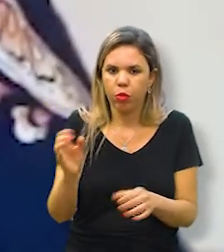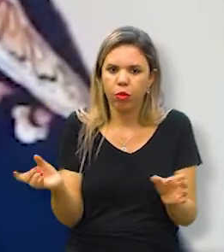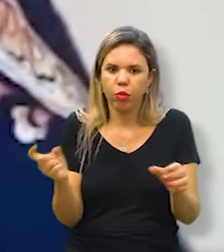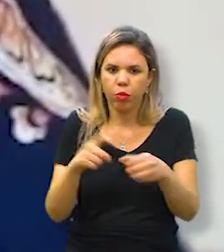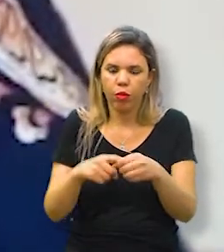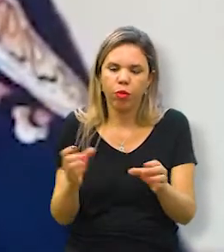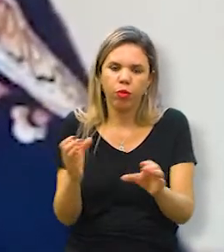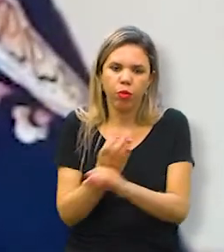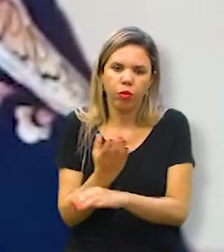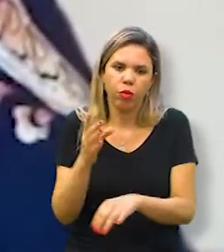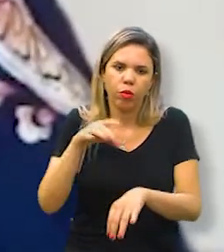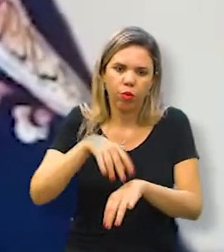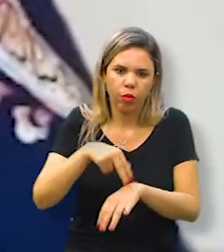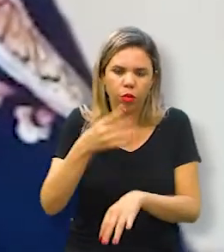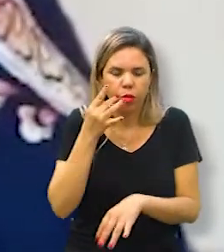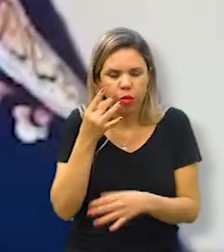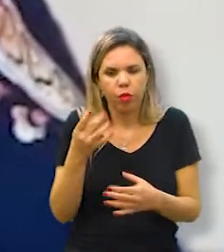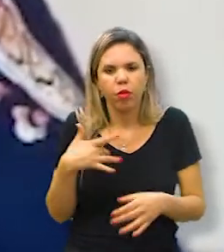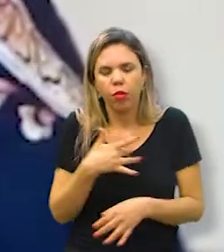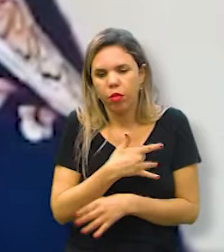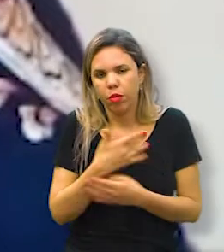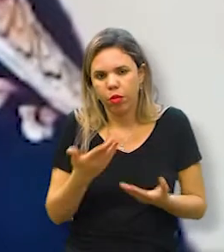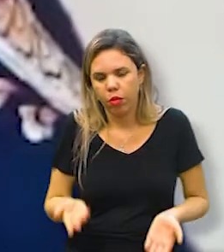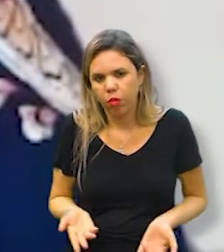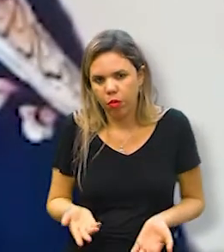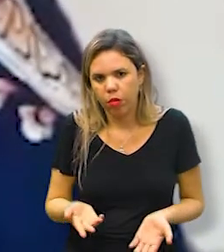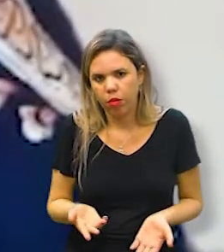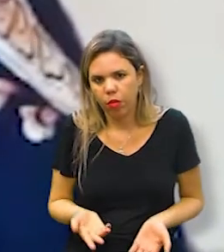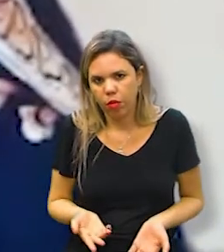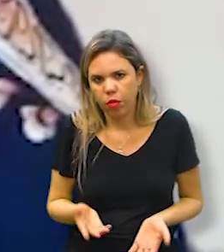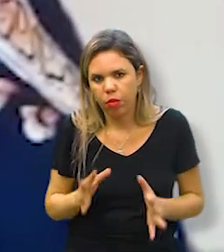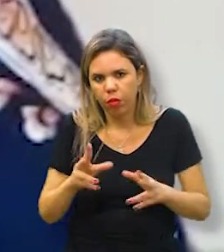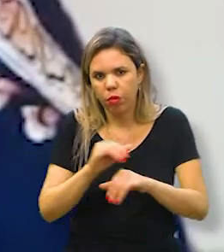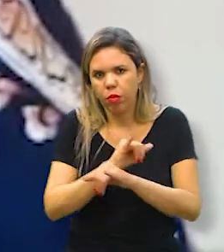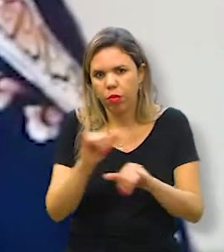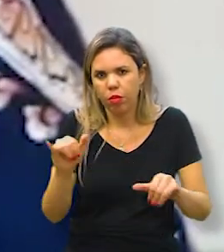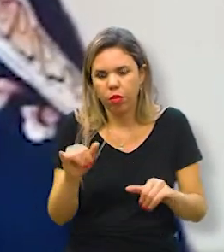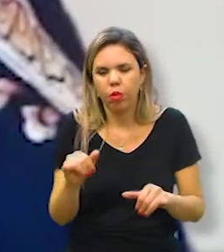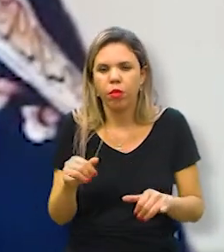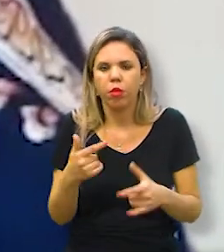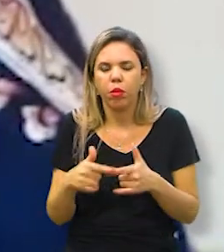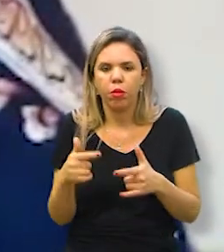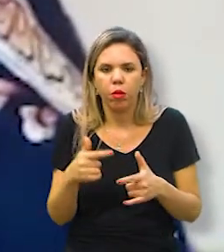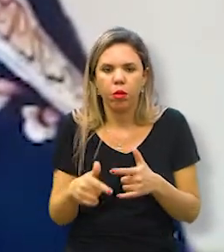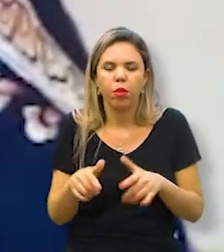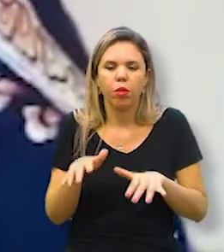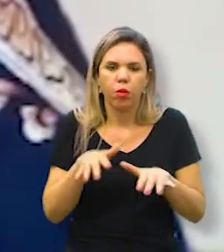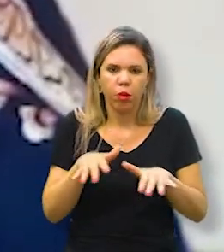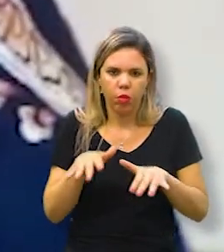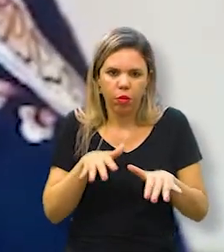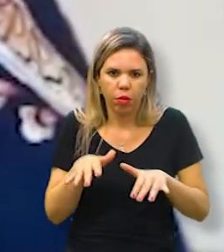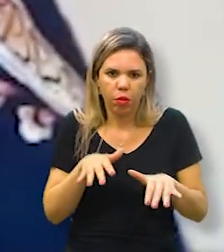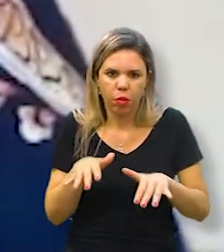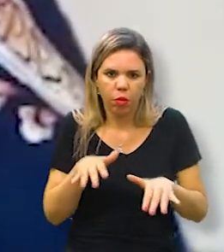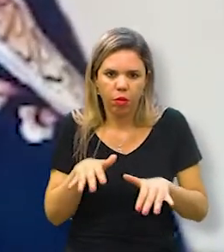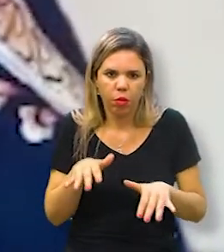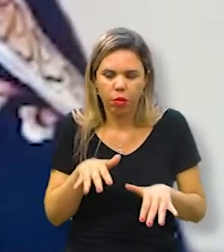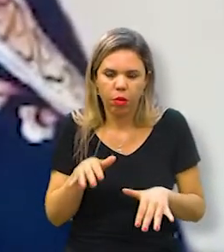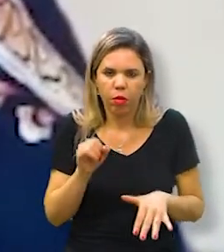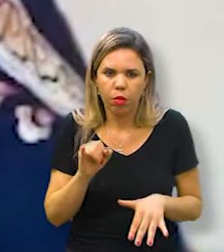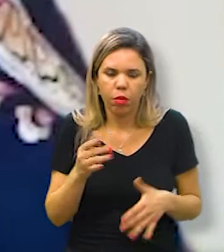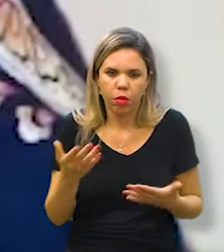as crianças da saúde. Quer dizer, diga a todos que tenham problemas motores, que